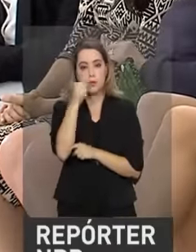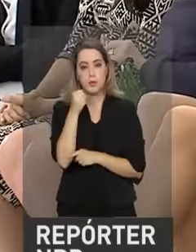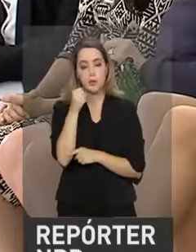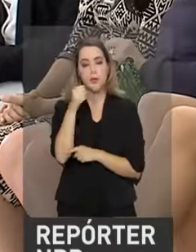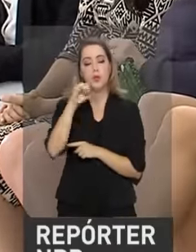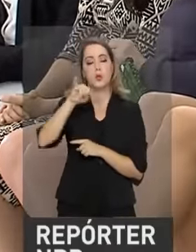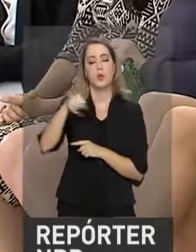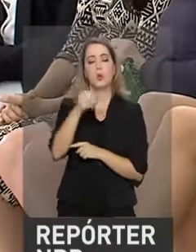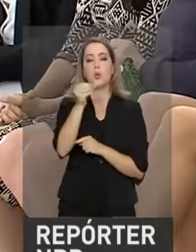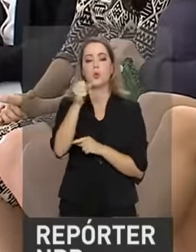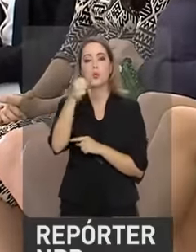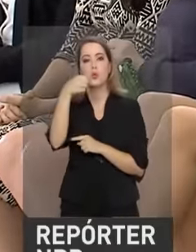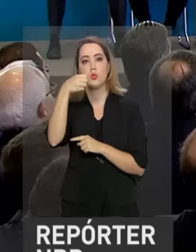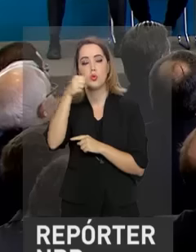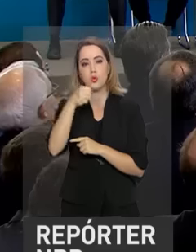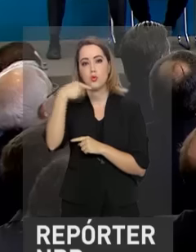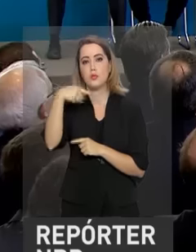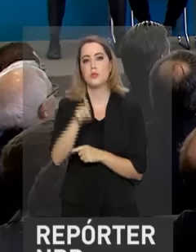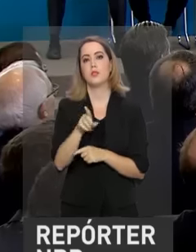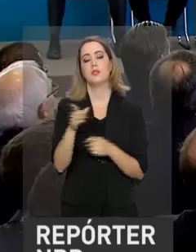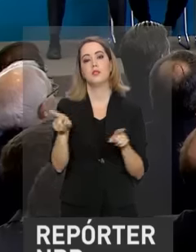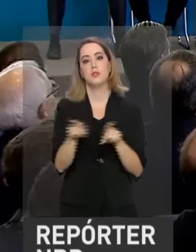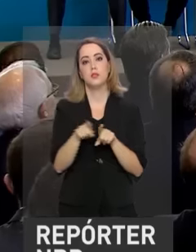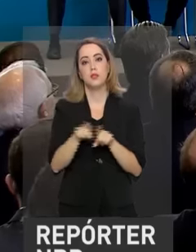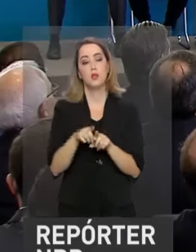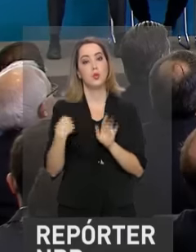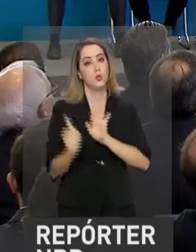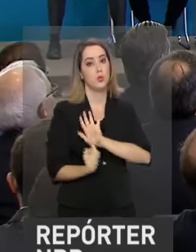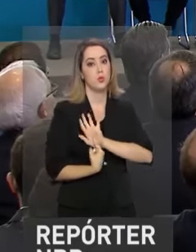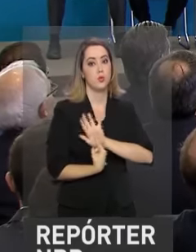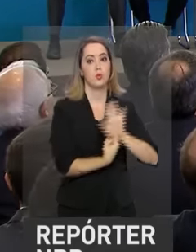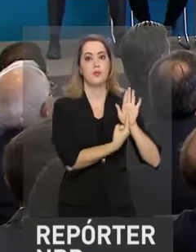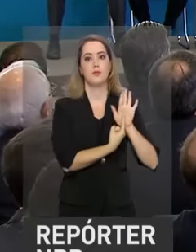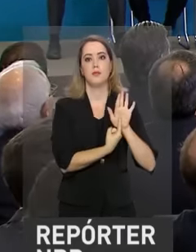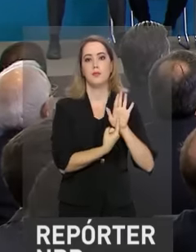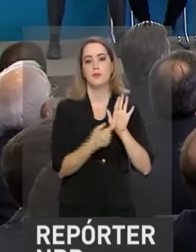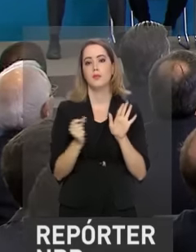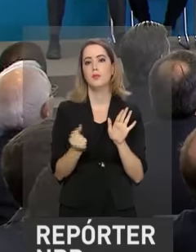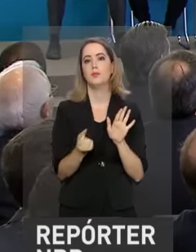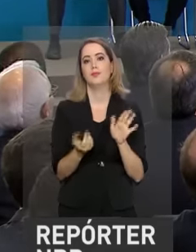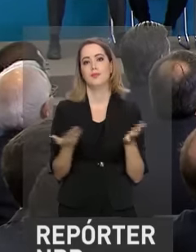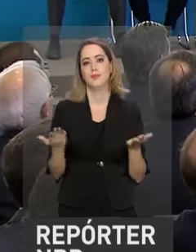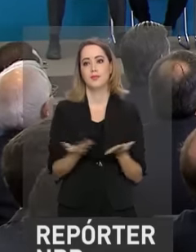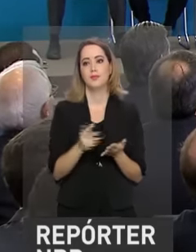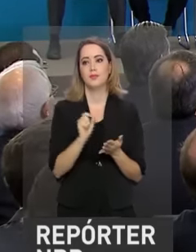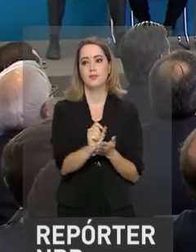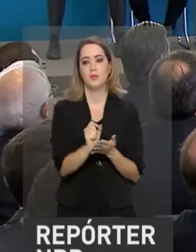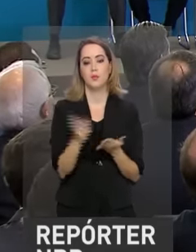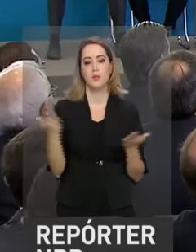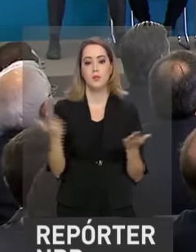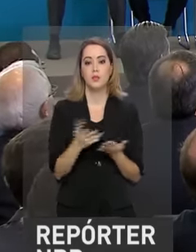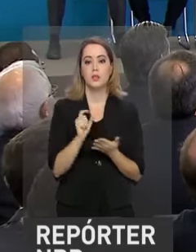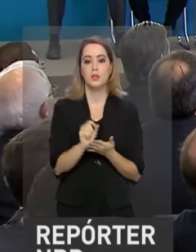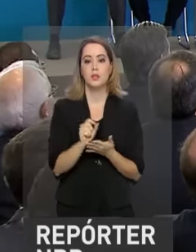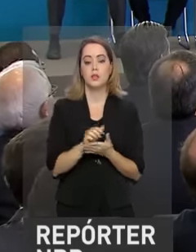nossa grande revelação aí na